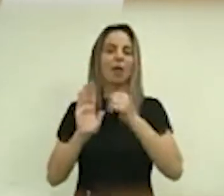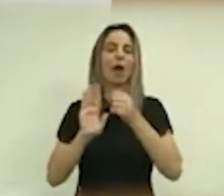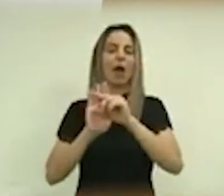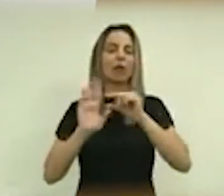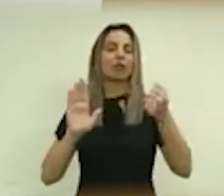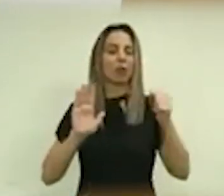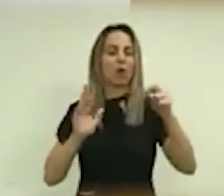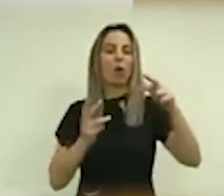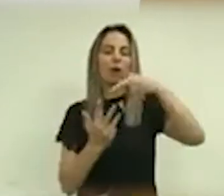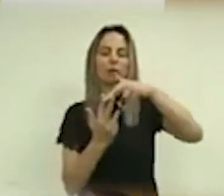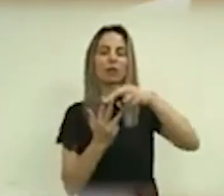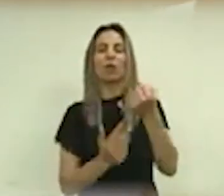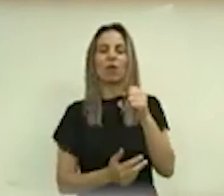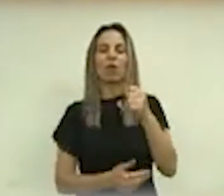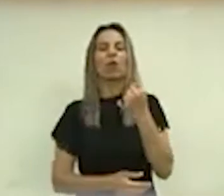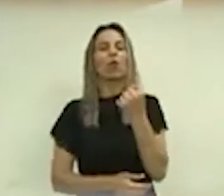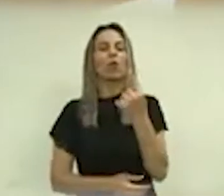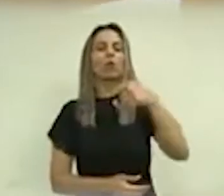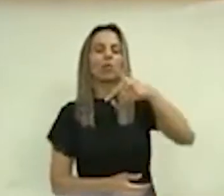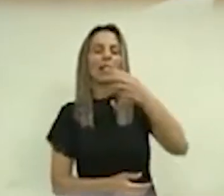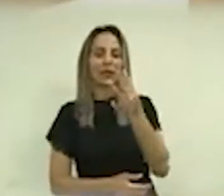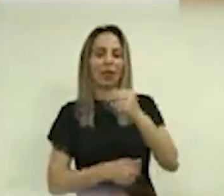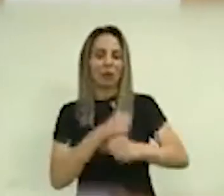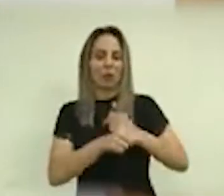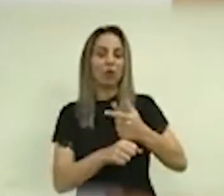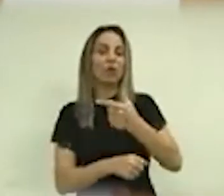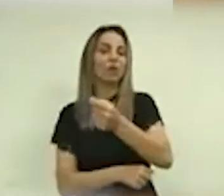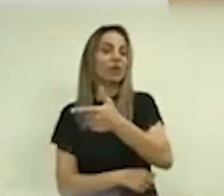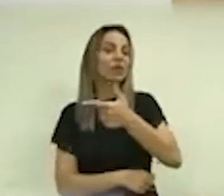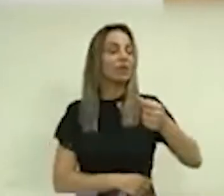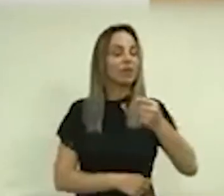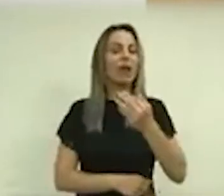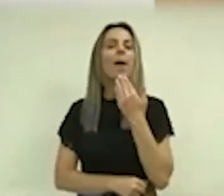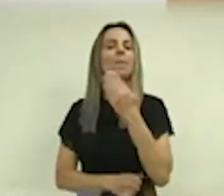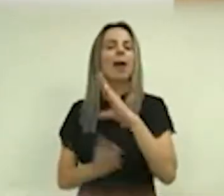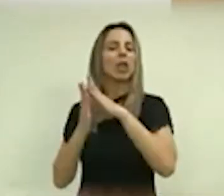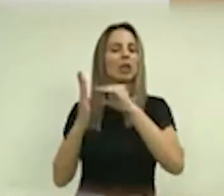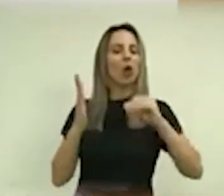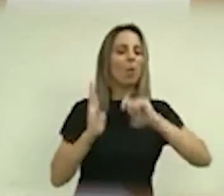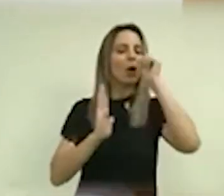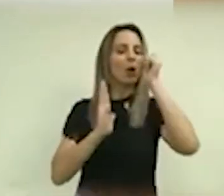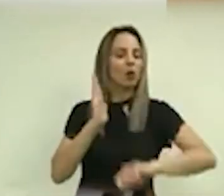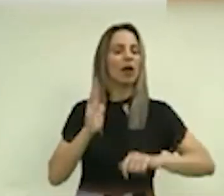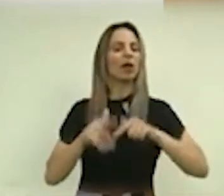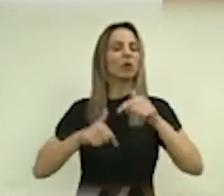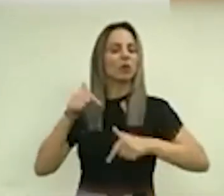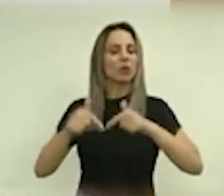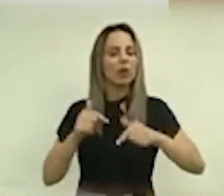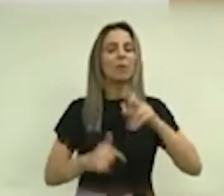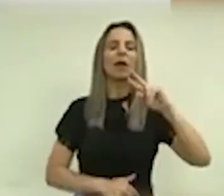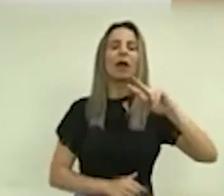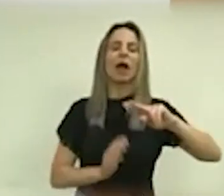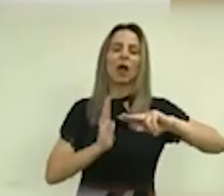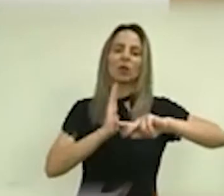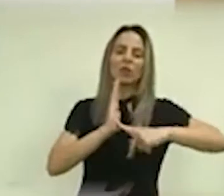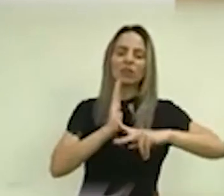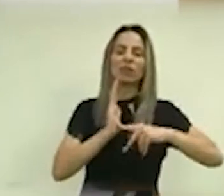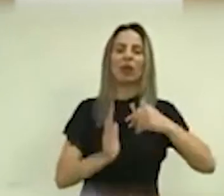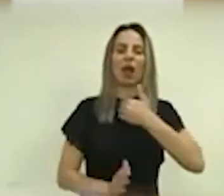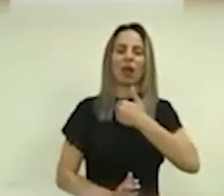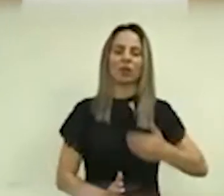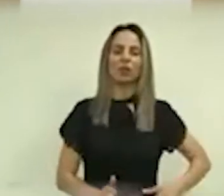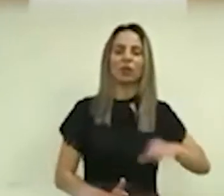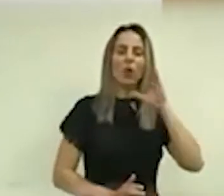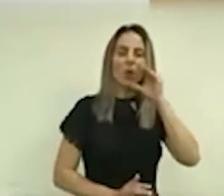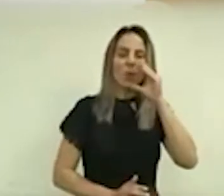da Lei Complementar 173 de 2020, 2, solicito que cópia desse trabalho seja enviada ao Sindicato dos Funcionários Públicos de Praia Grande para